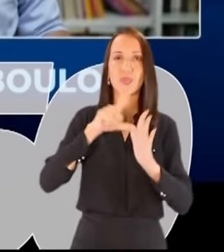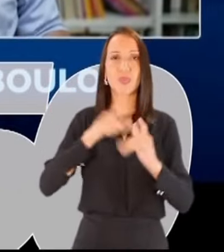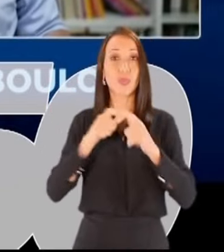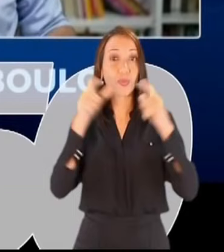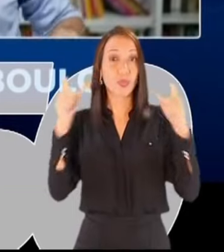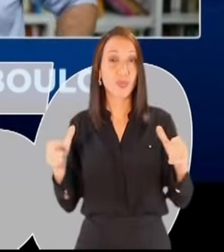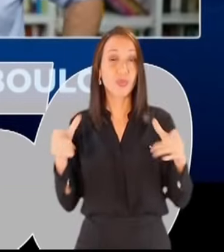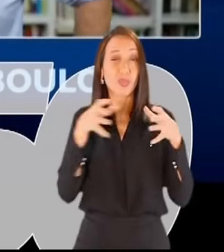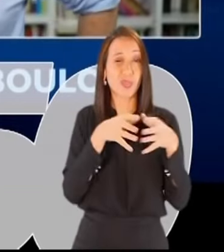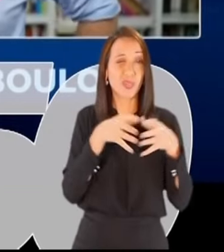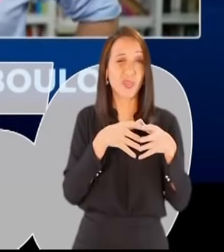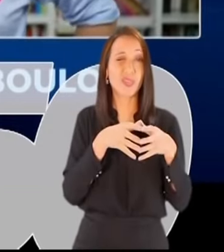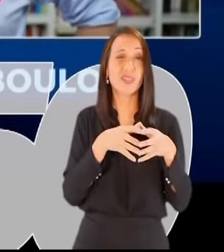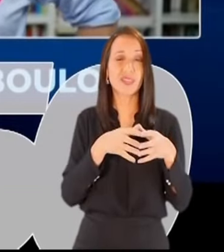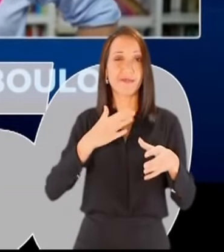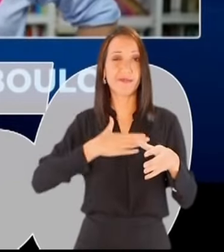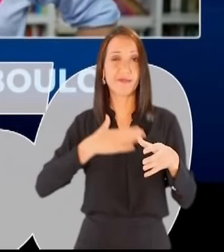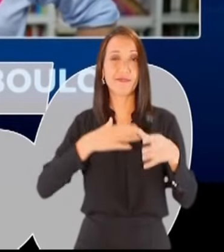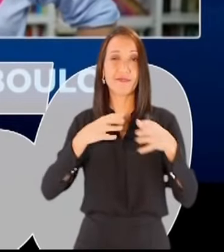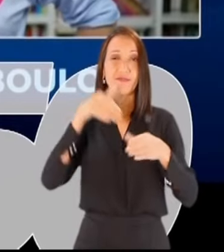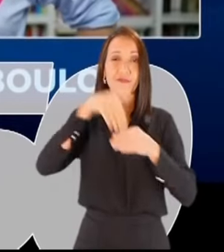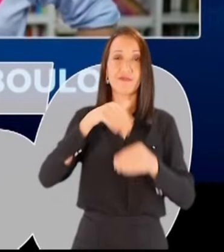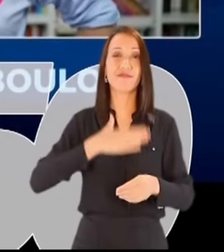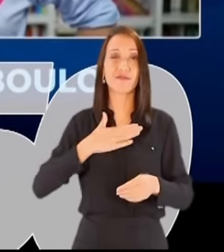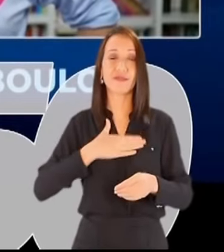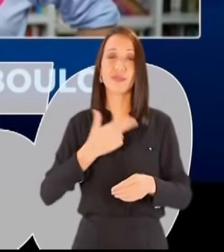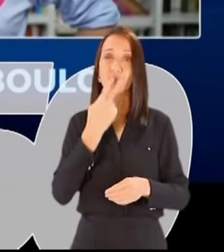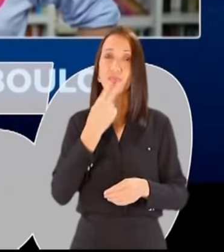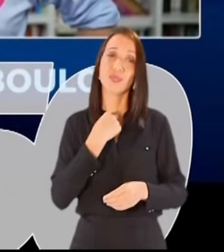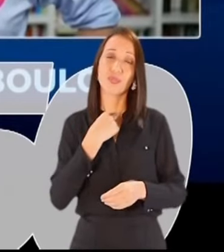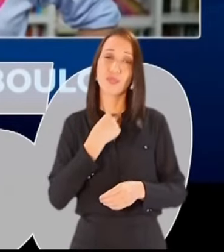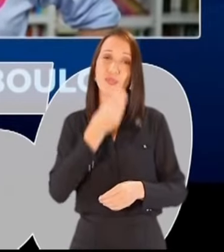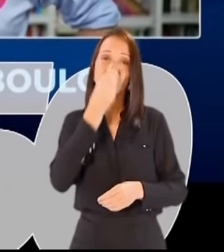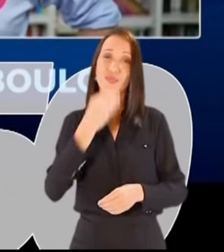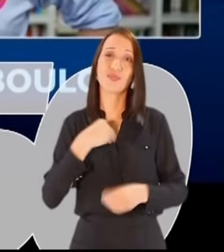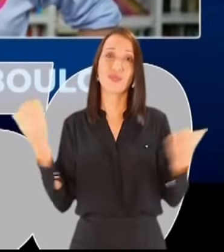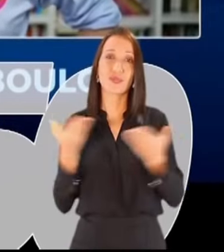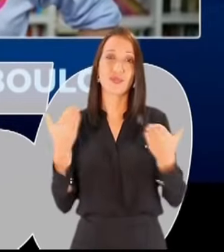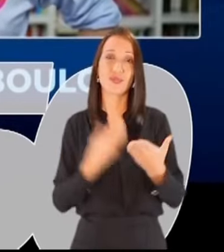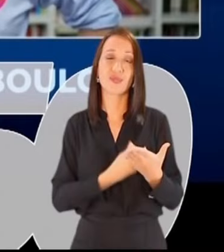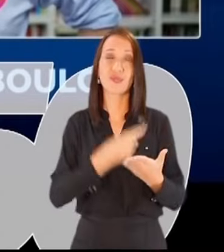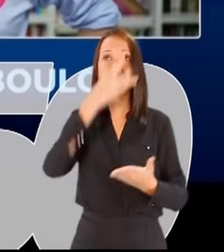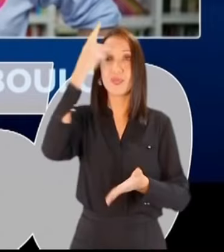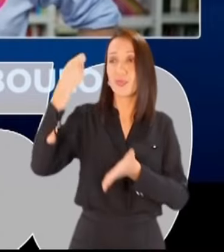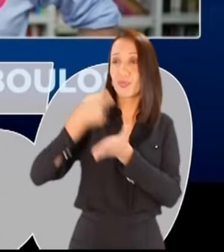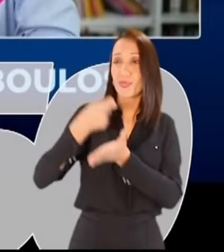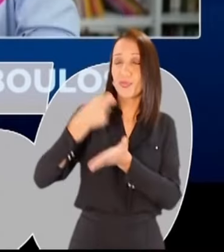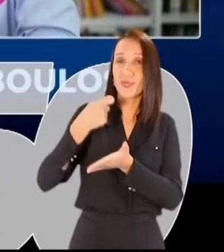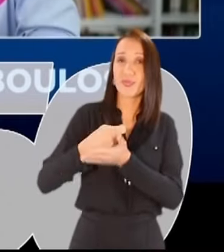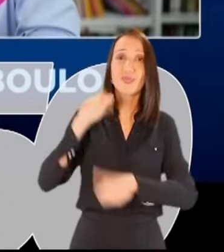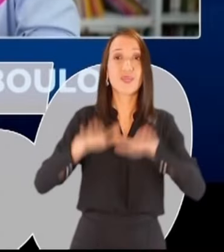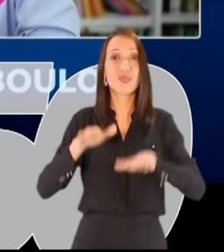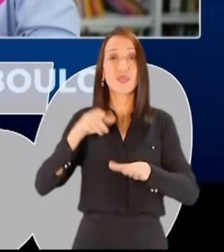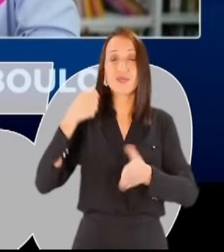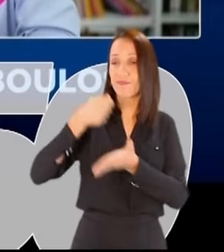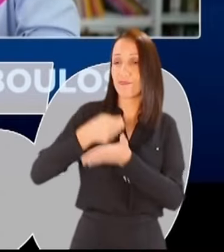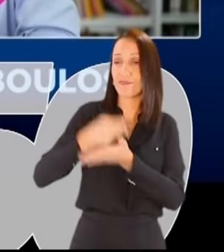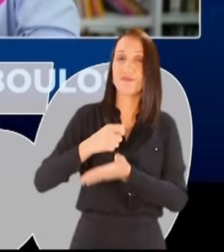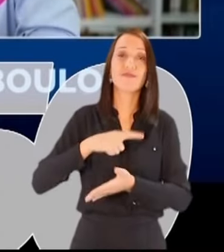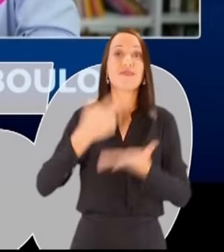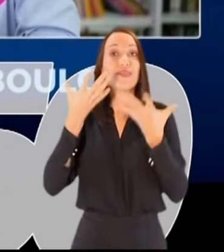assim como uma pesquisa fala que você está com a maior parte do eleitorado que votou em mim, eu acredito que você não poderia virar as costas para as pessoas aqui. O povo me